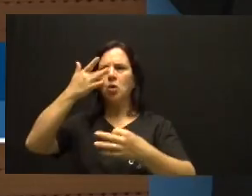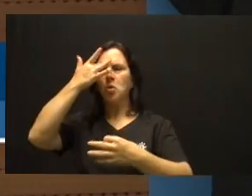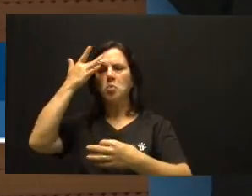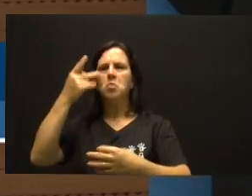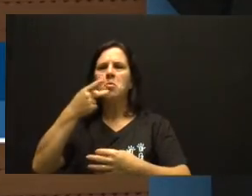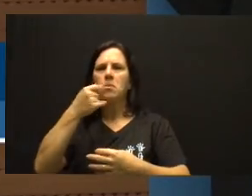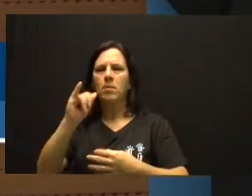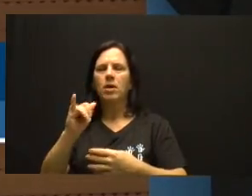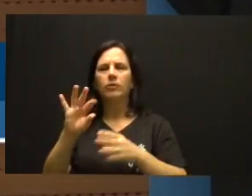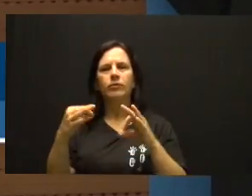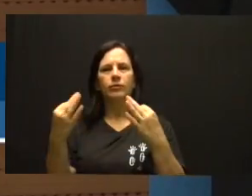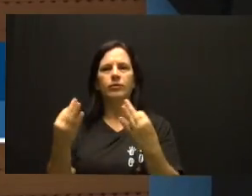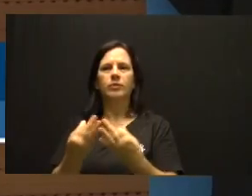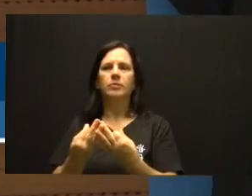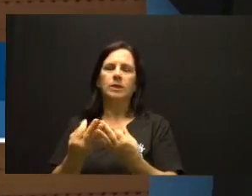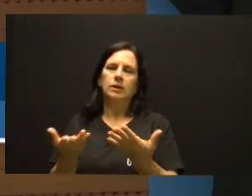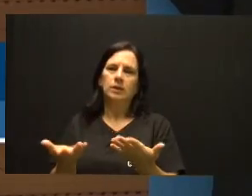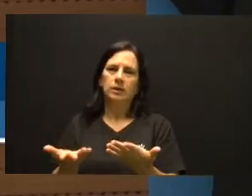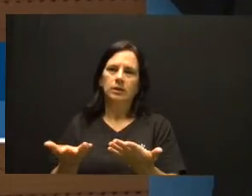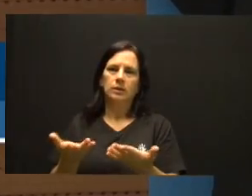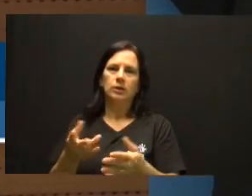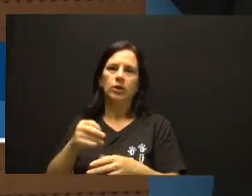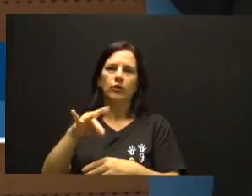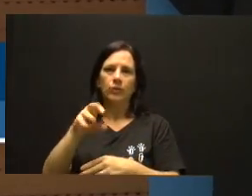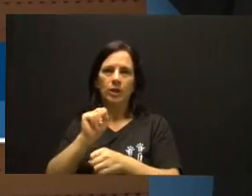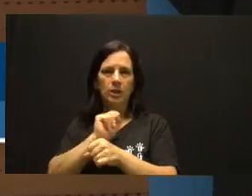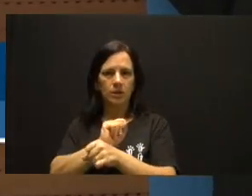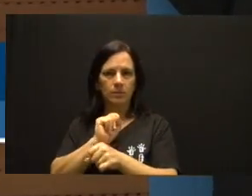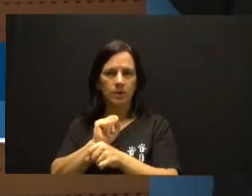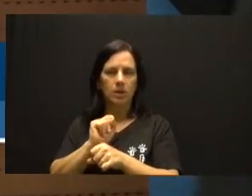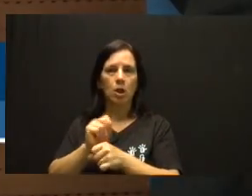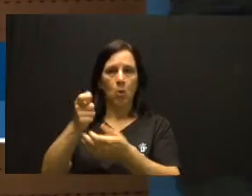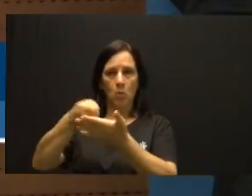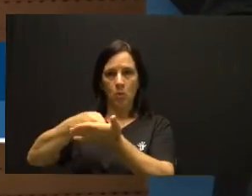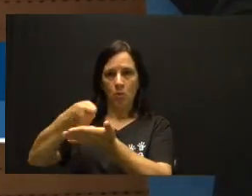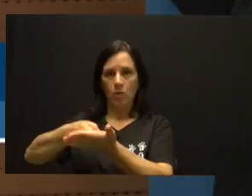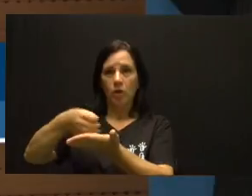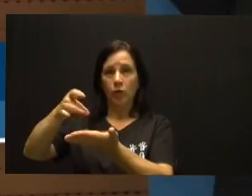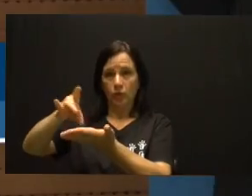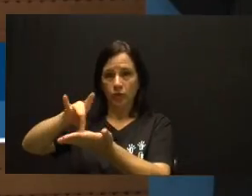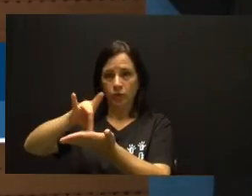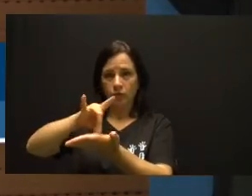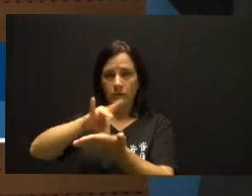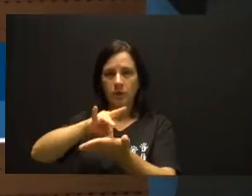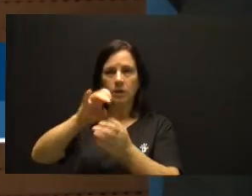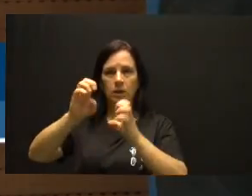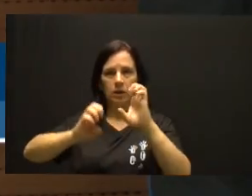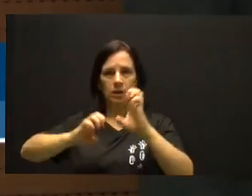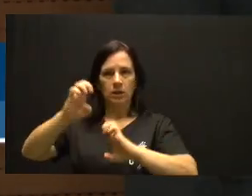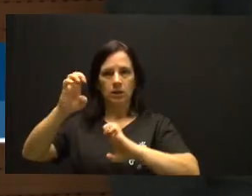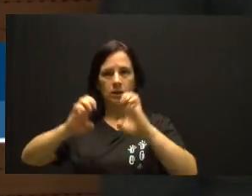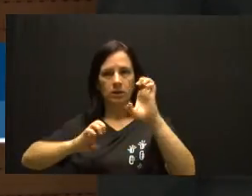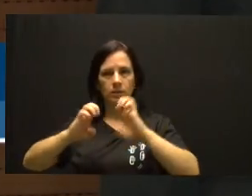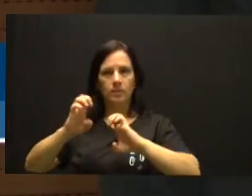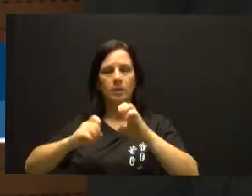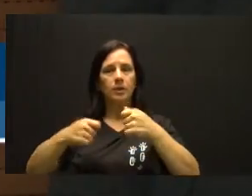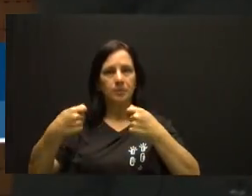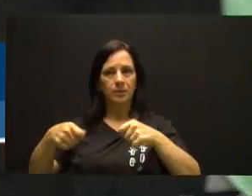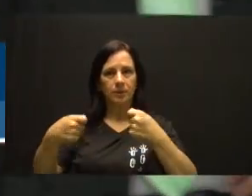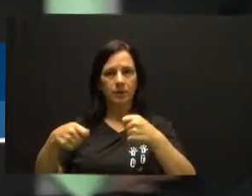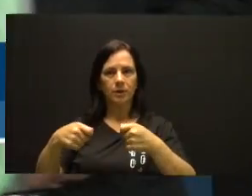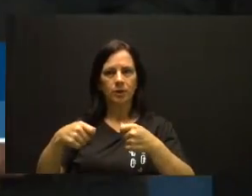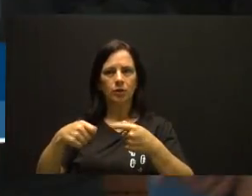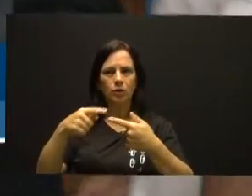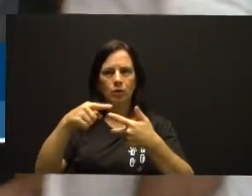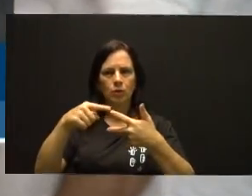ou na Vila dos Pescadores. Estamos aqui, sim, para apurar o que há de verdade. Essas empresas devem ser investigadas. E o relato